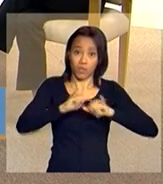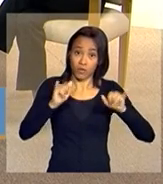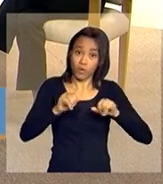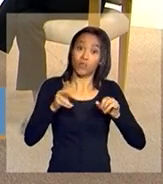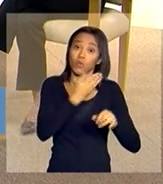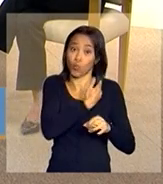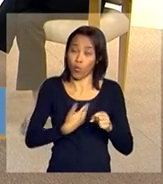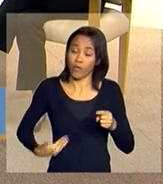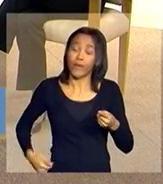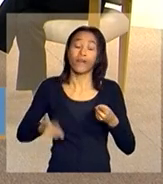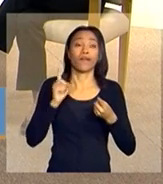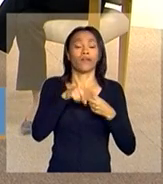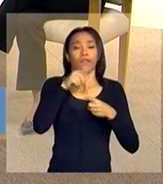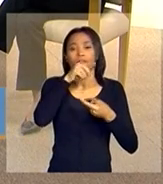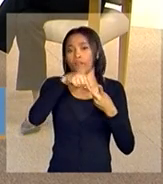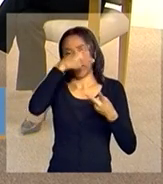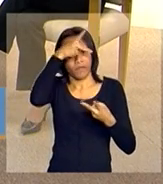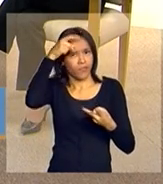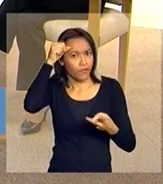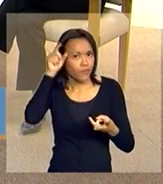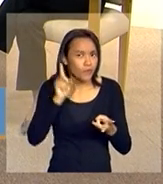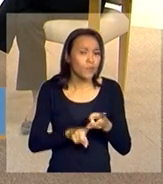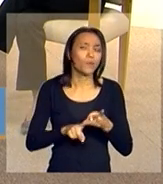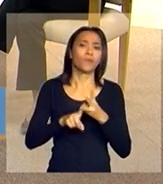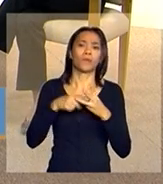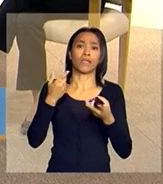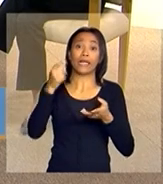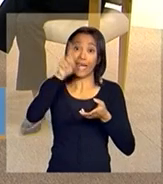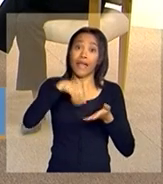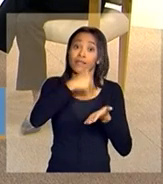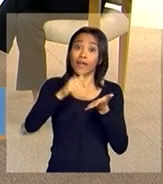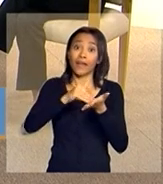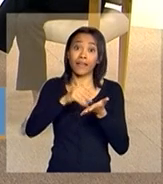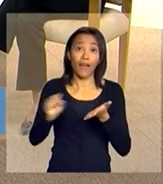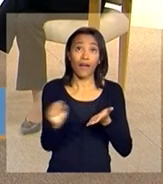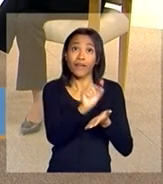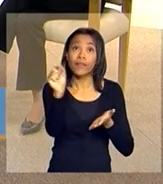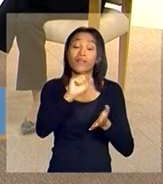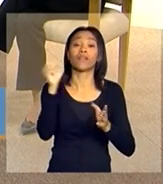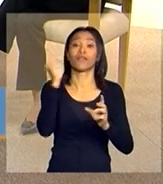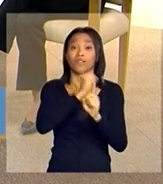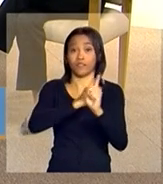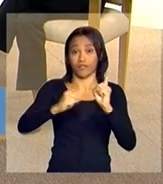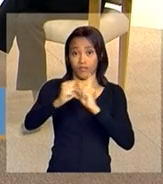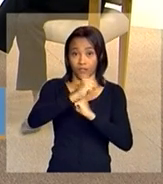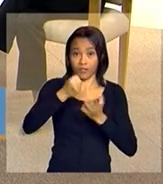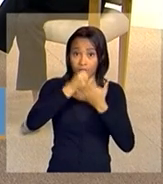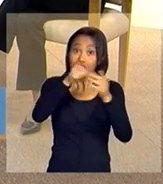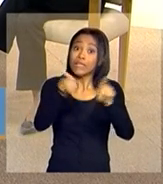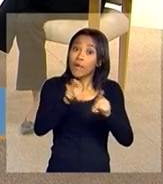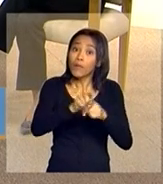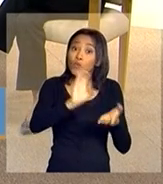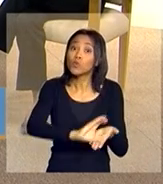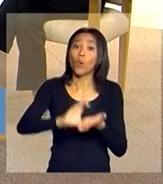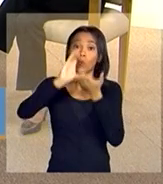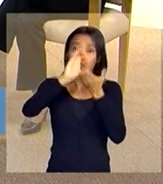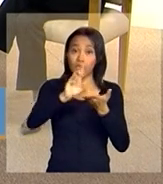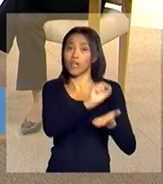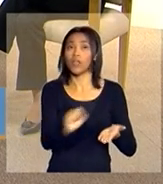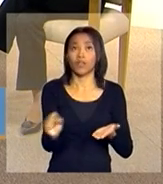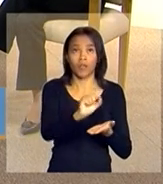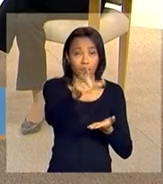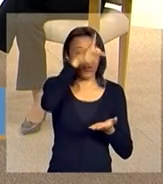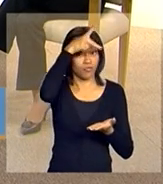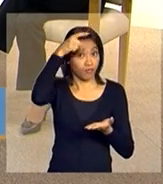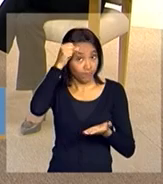dados de prefeitura de órgão gestor que são as secretarias de assistência social os conselhos municipais e Estaduais de assistência